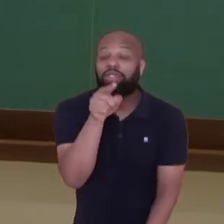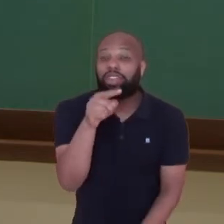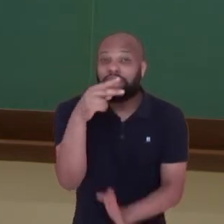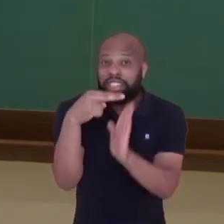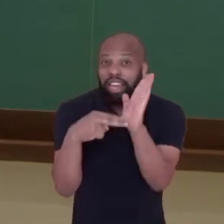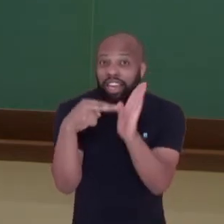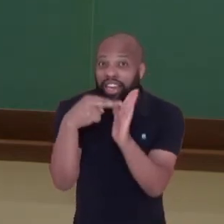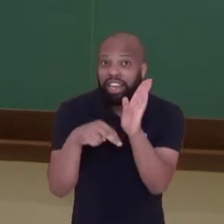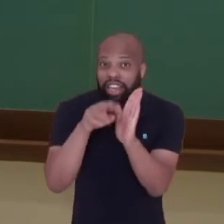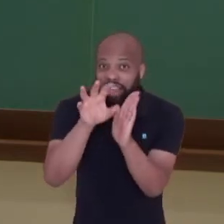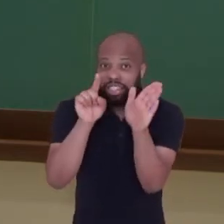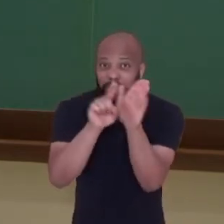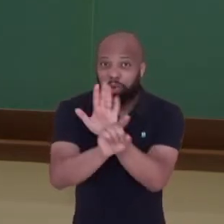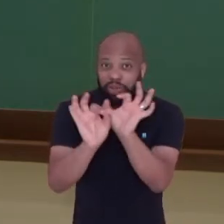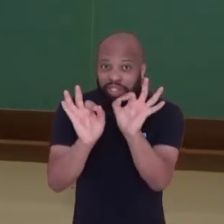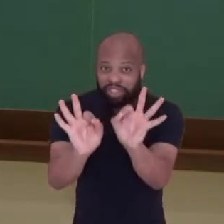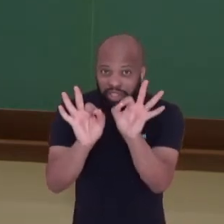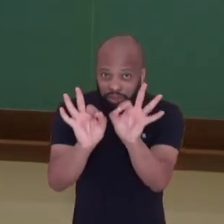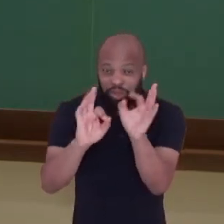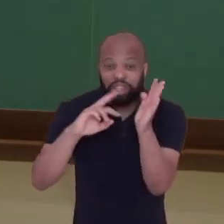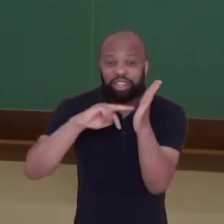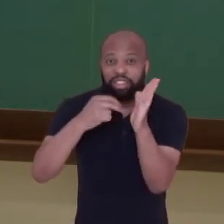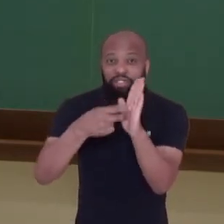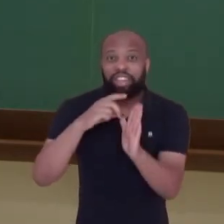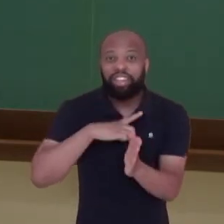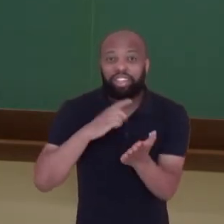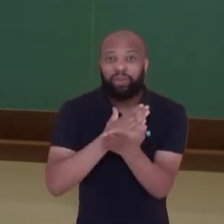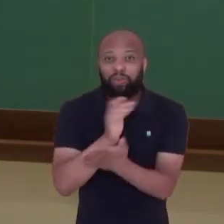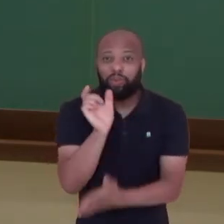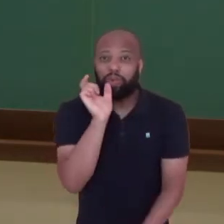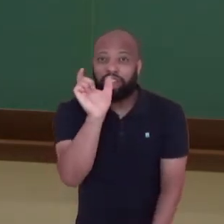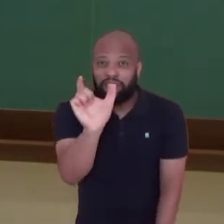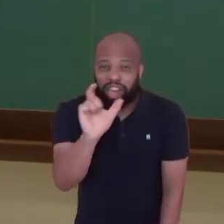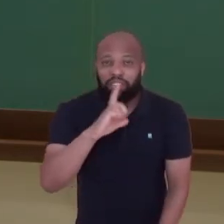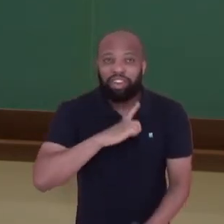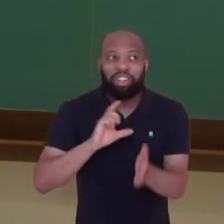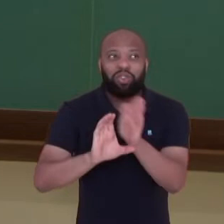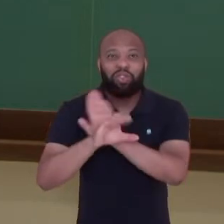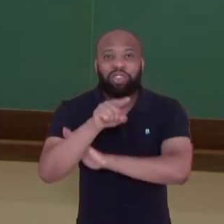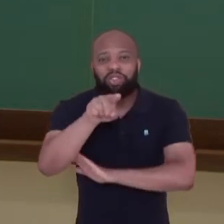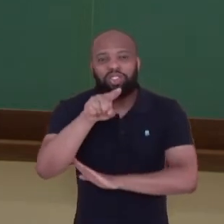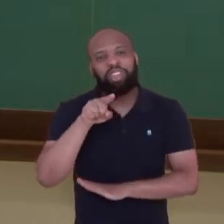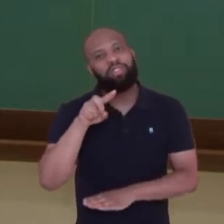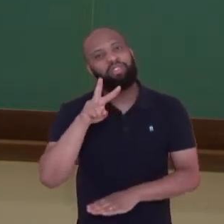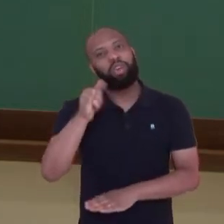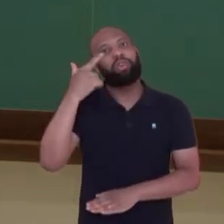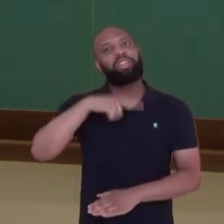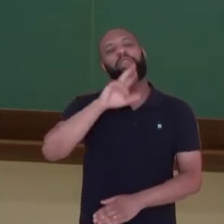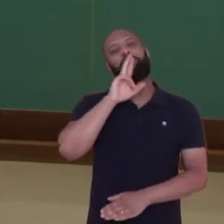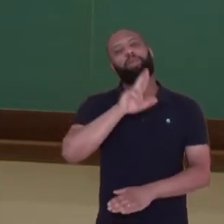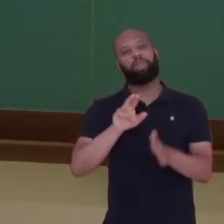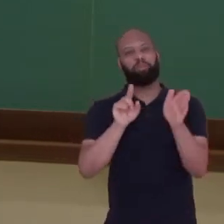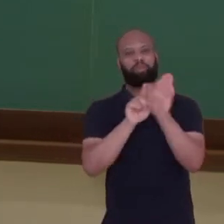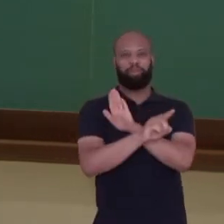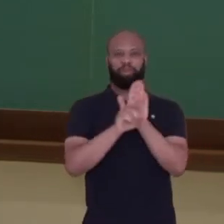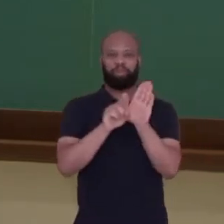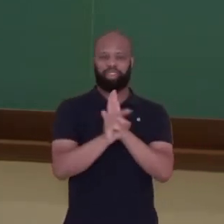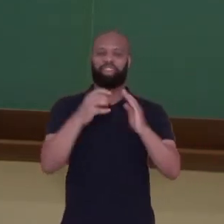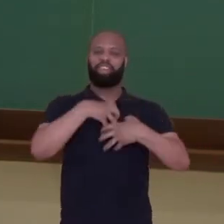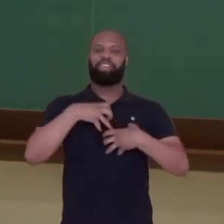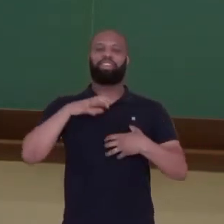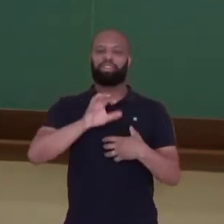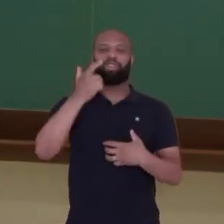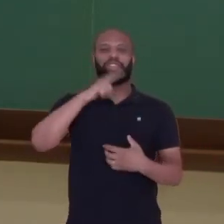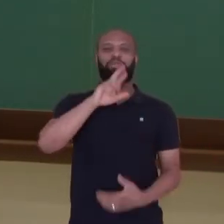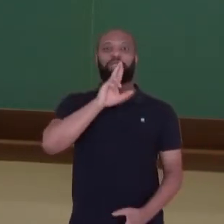esse enunciado direitinho, tem palavras, tem conceitos que vão te ajudar a responder a questão. E aí você vai